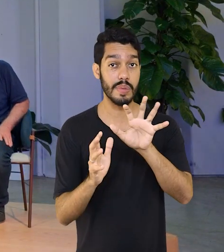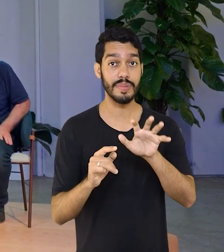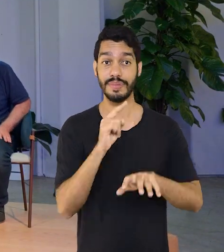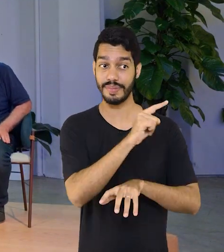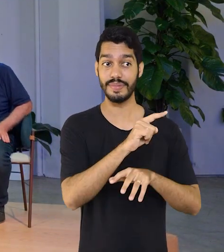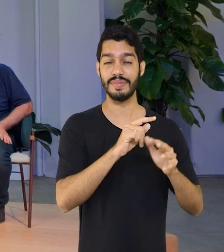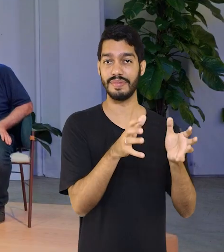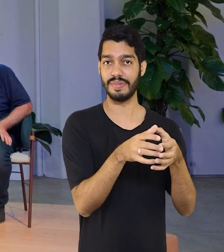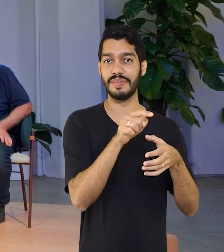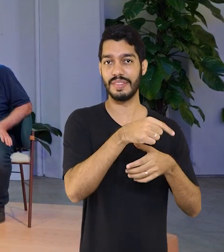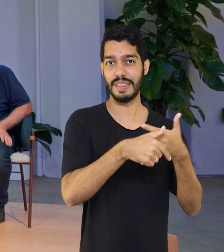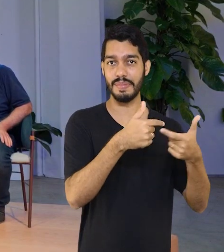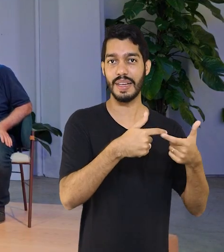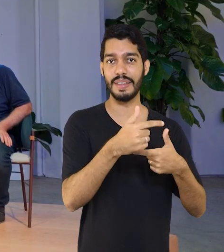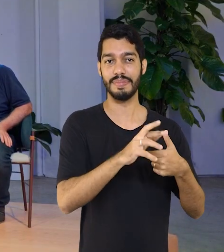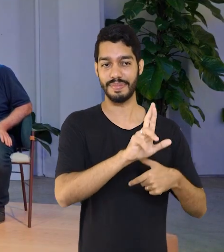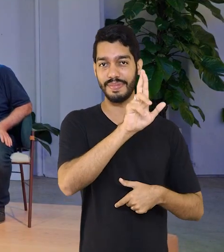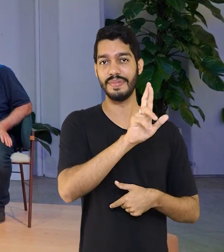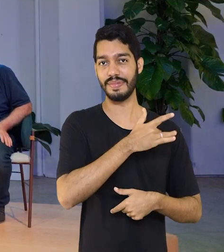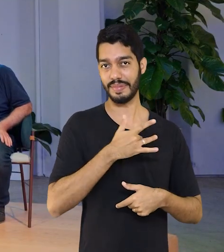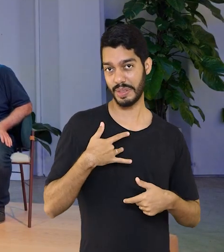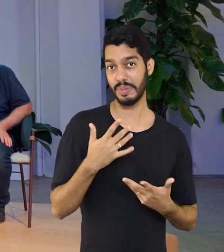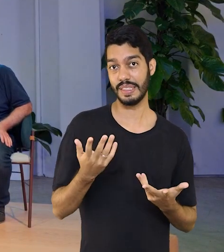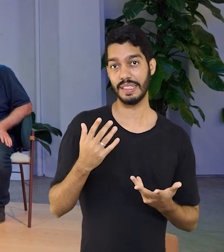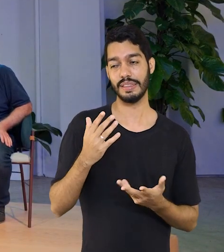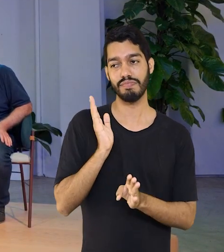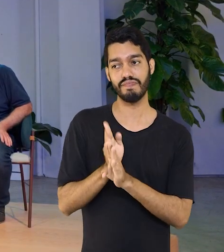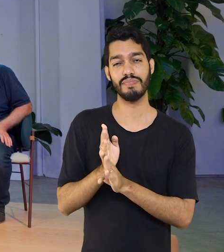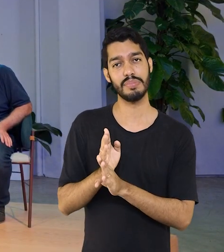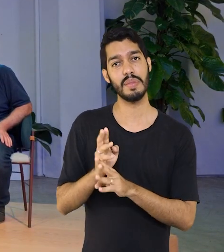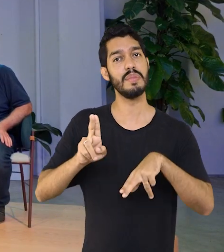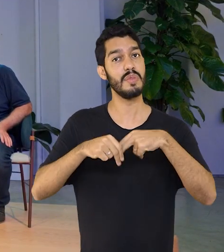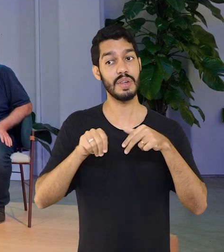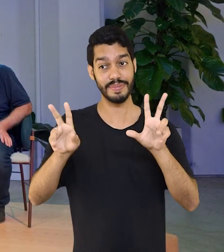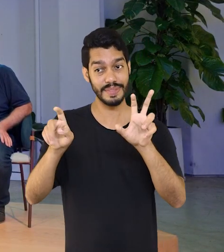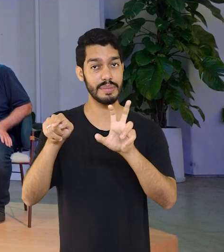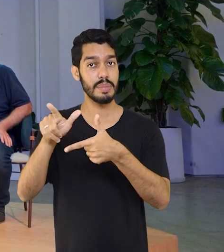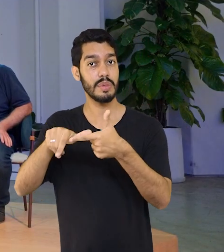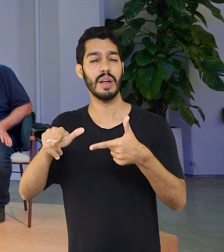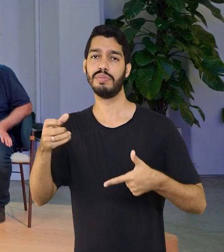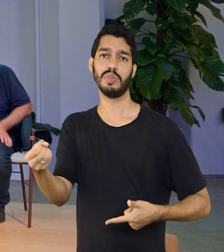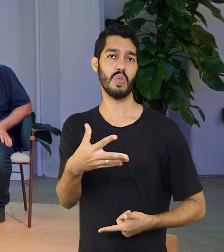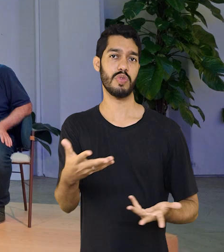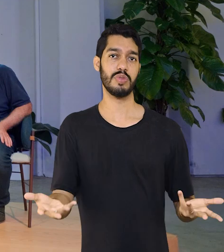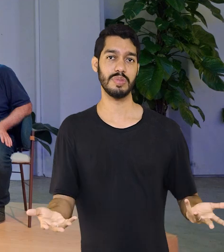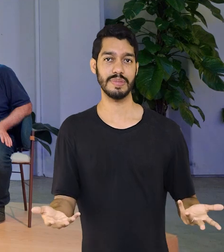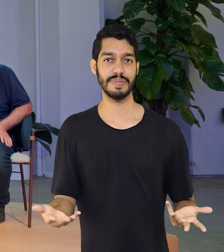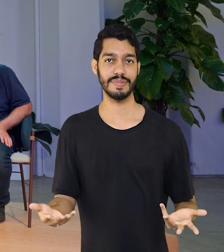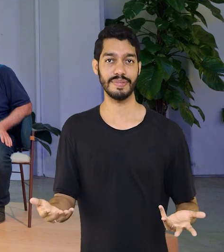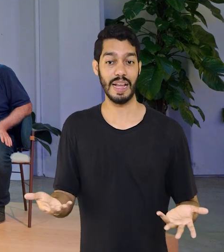de saúde, porque é novo. Apesar de ser um problema que não é recente, a percepção desse